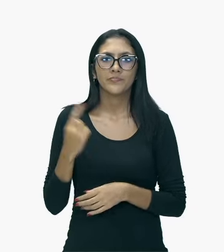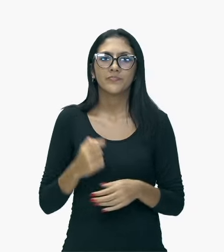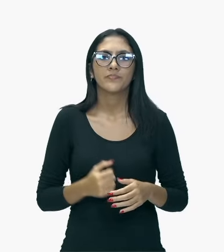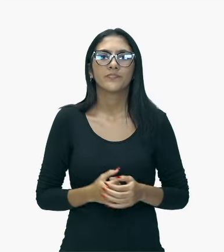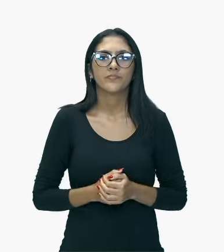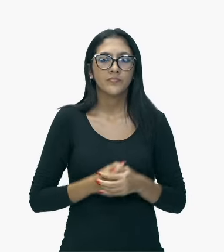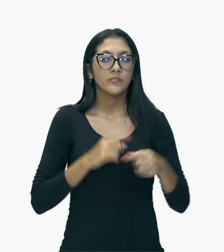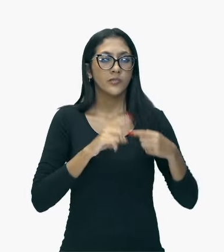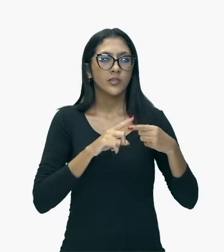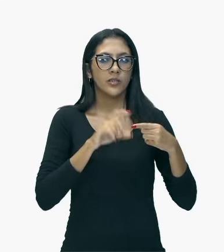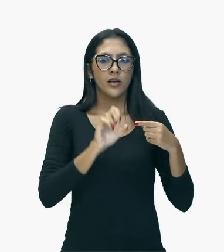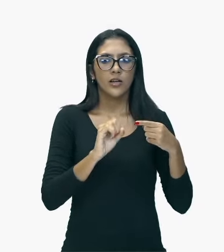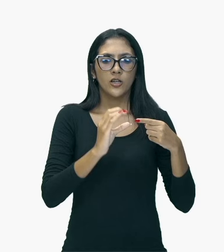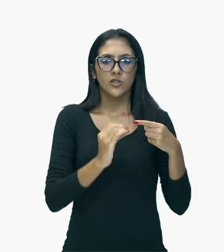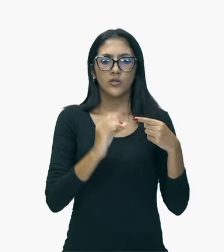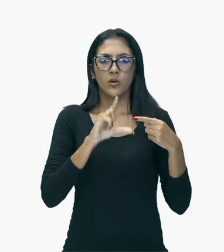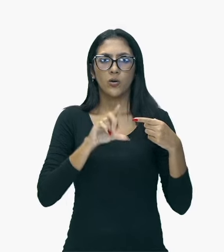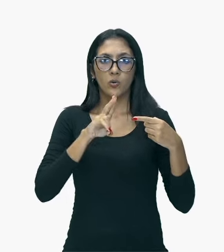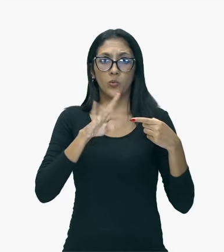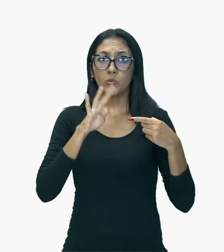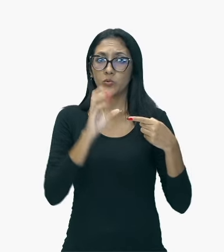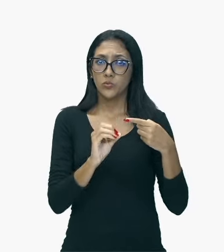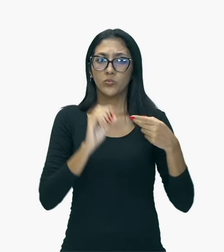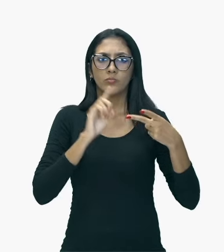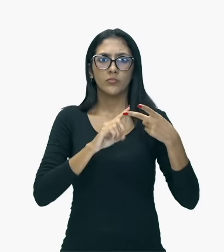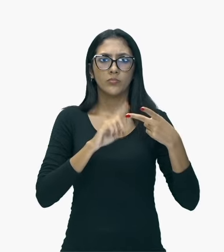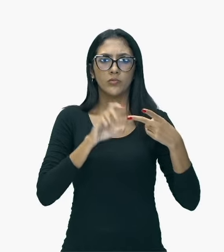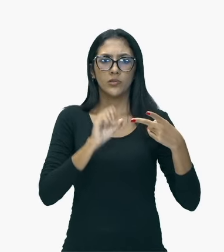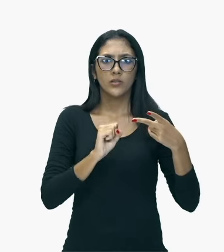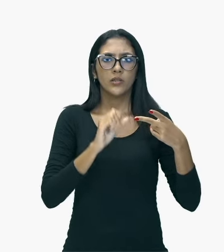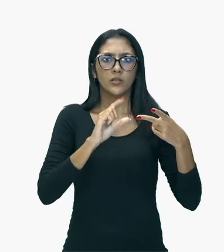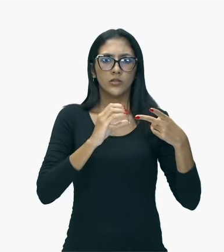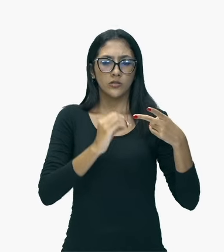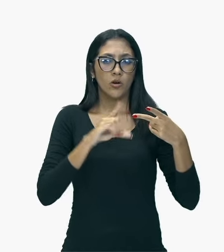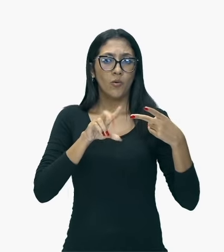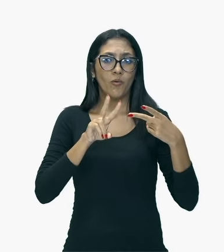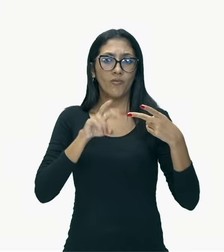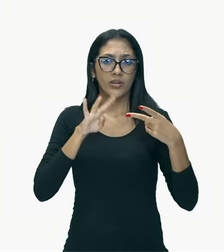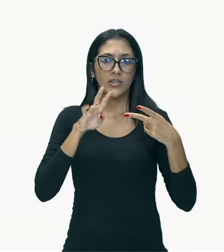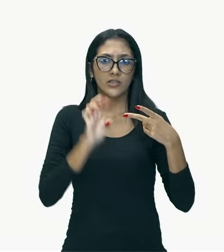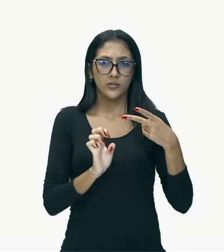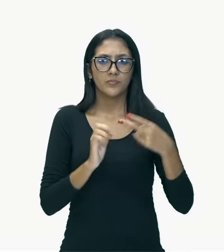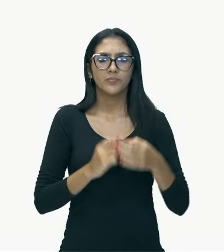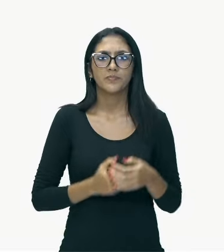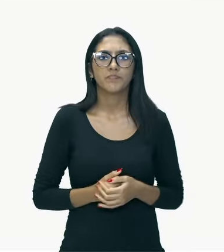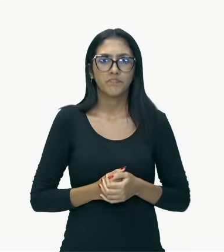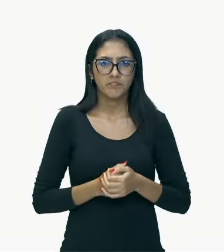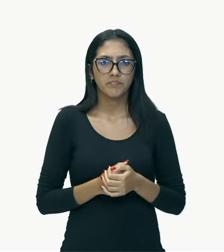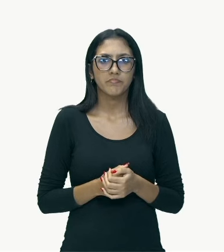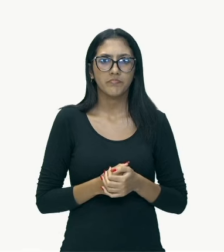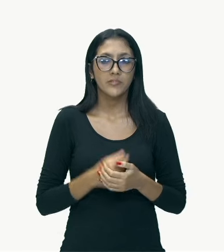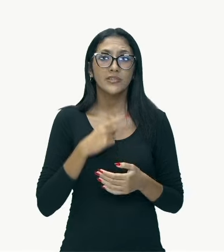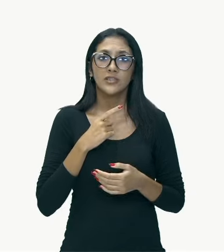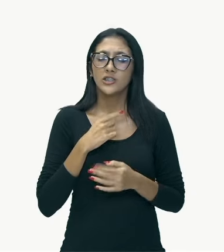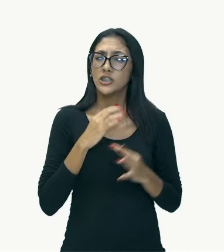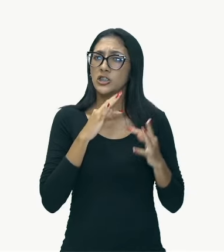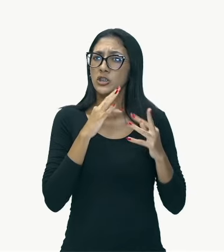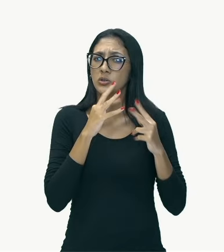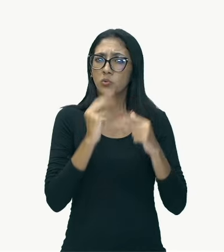o soluto e o solvente. Toda solução, ele tem um soluto e